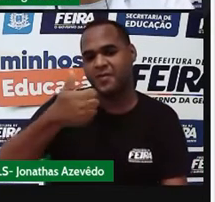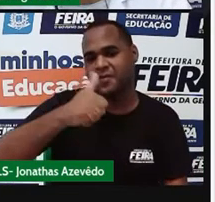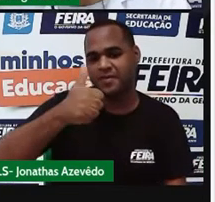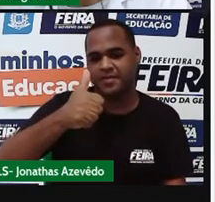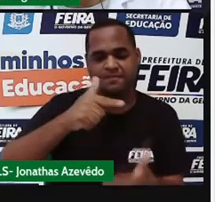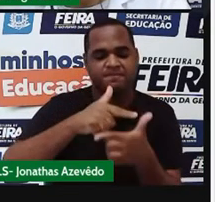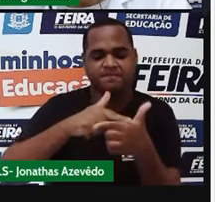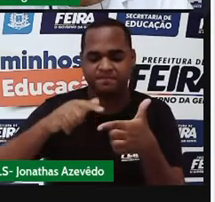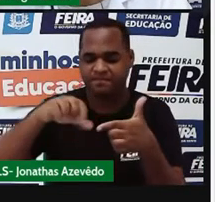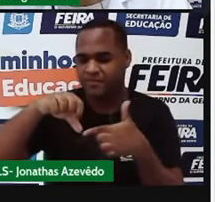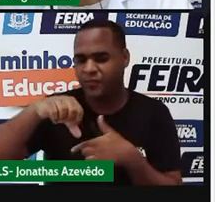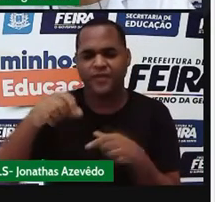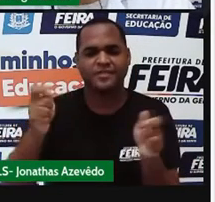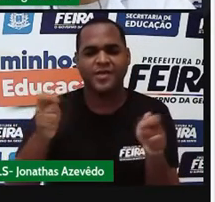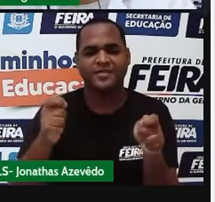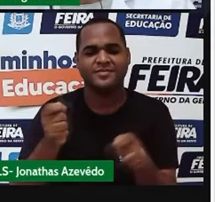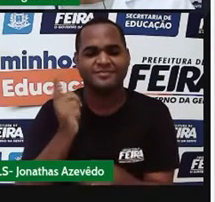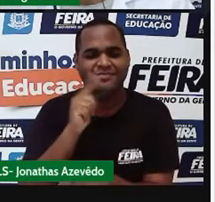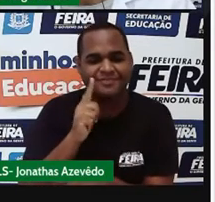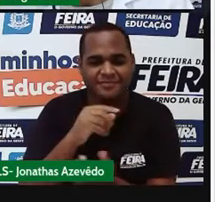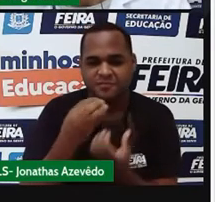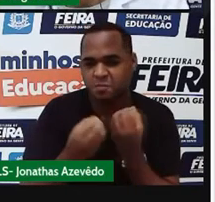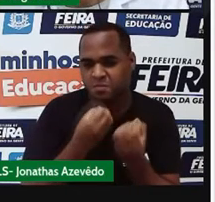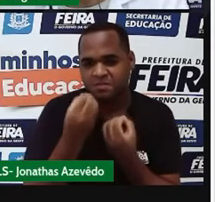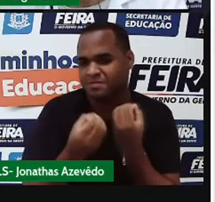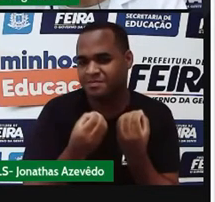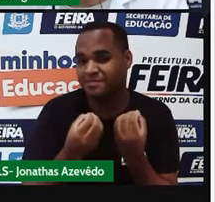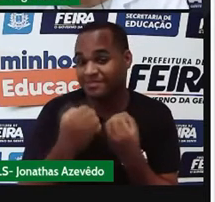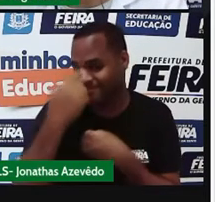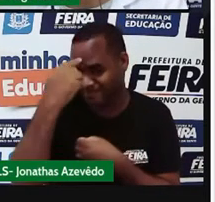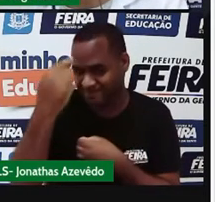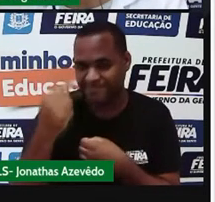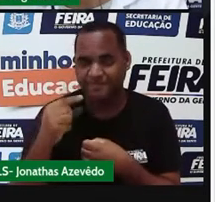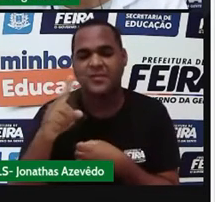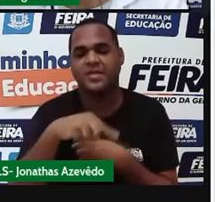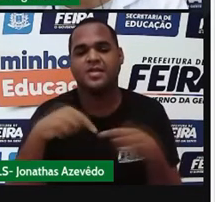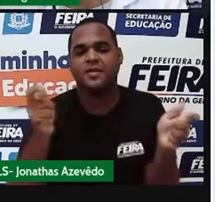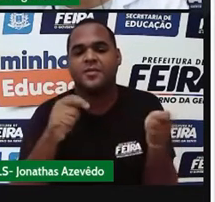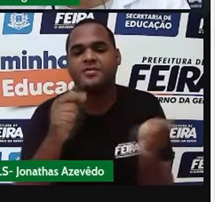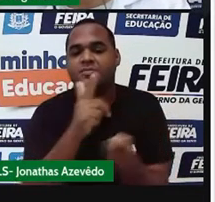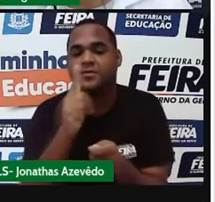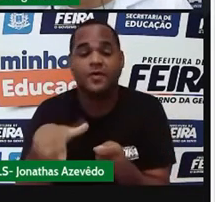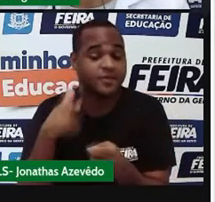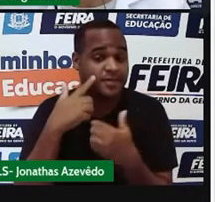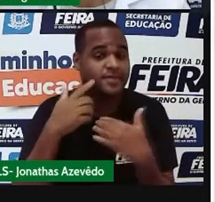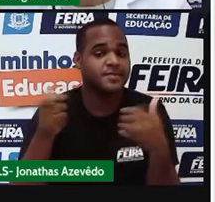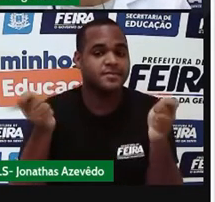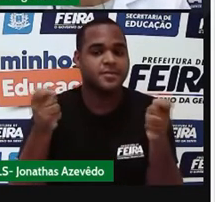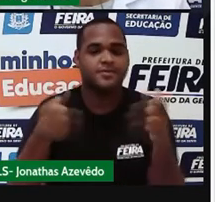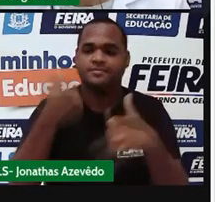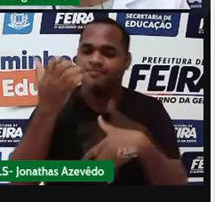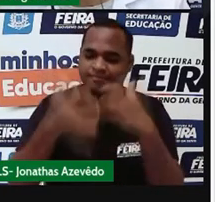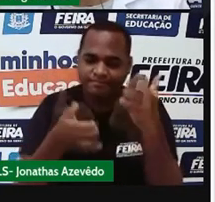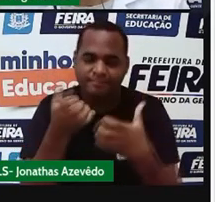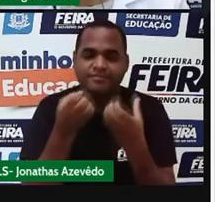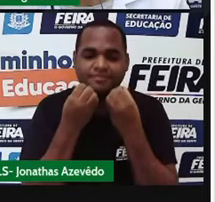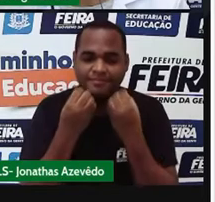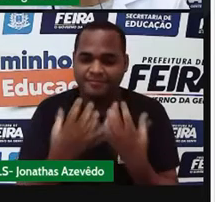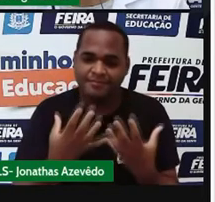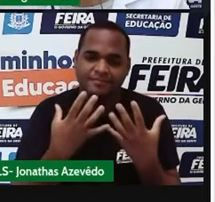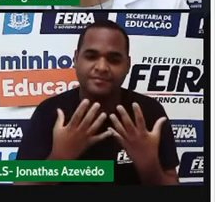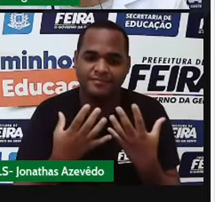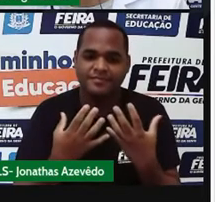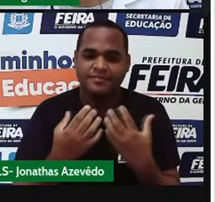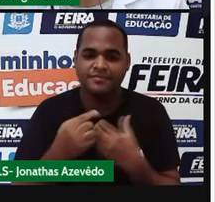9 pego 11 e vai dividir por 9 horas né a gente pode de novo tentar fazer aqui como se fosse